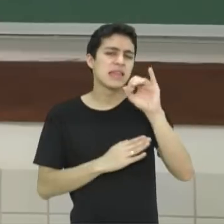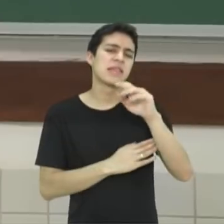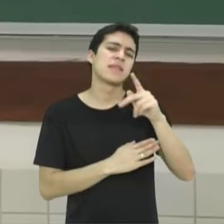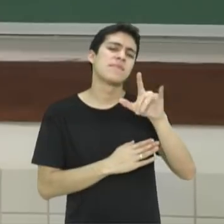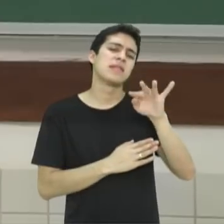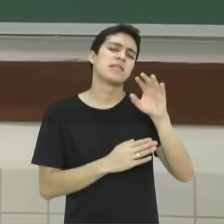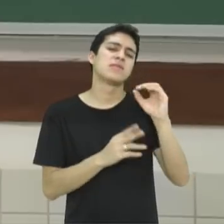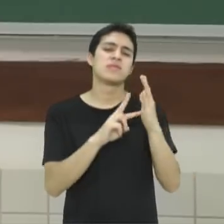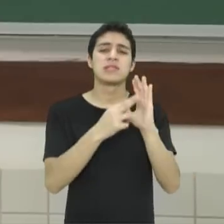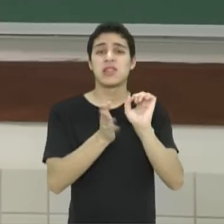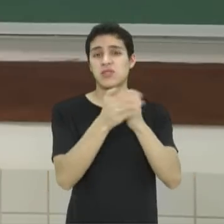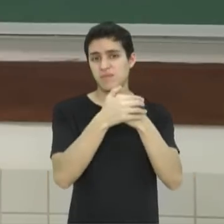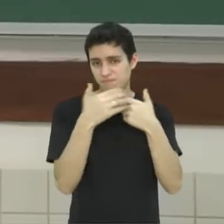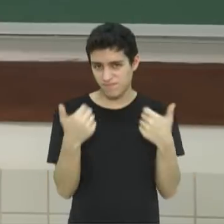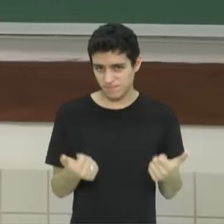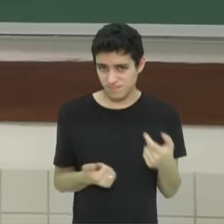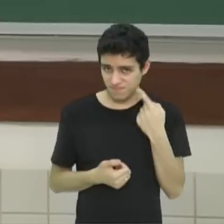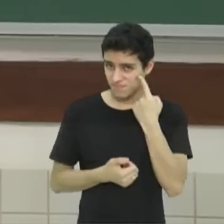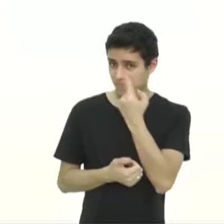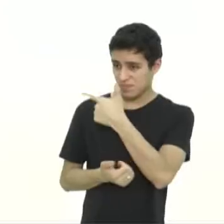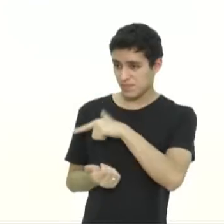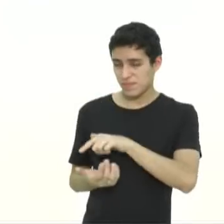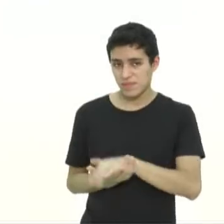está escondido. Eu vou ler novamente.